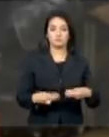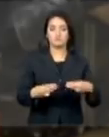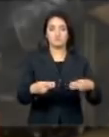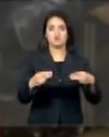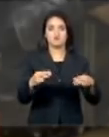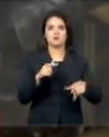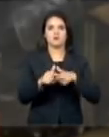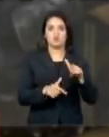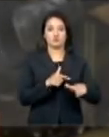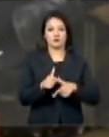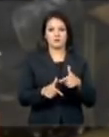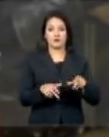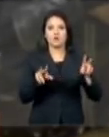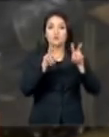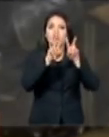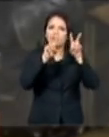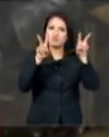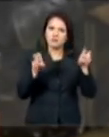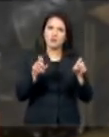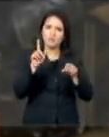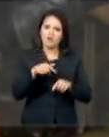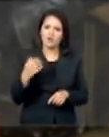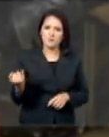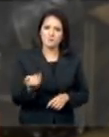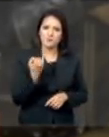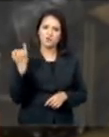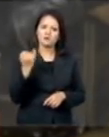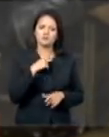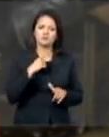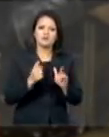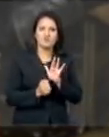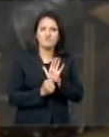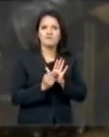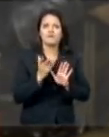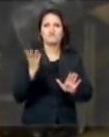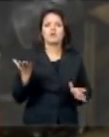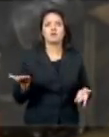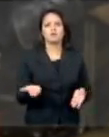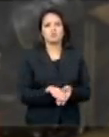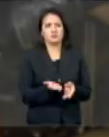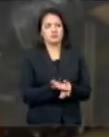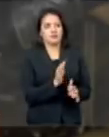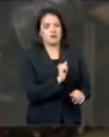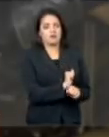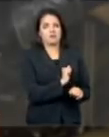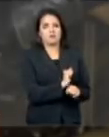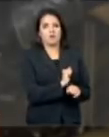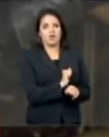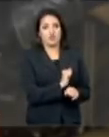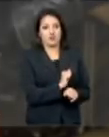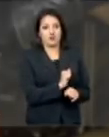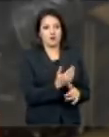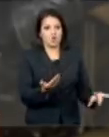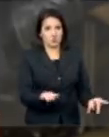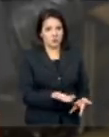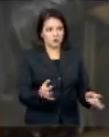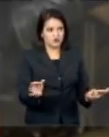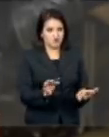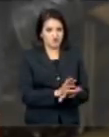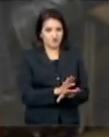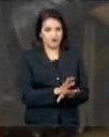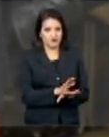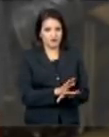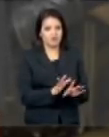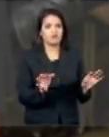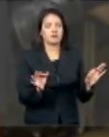que é muito importante que leva uma série de processos a aguardar o julgamento em sustentação oral feita pela